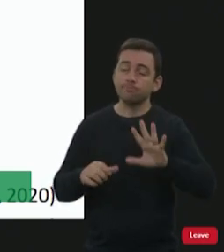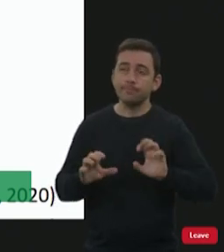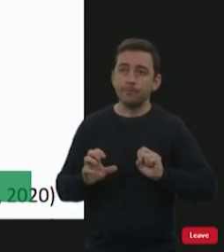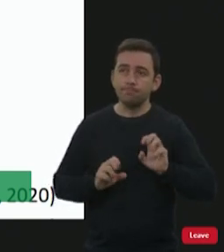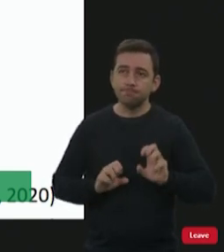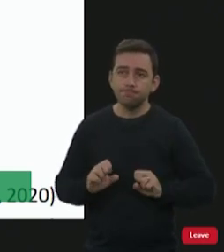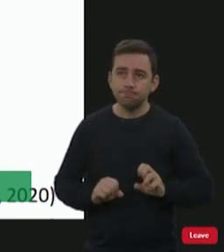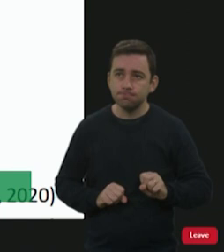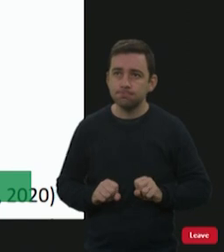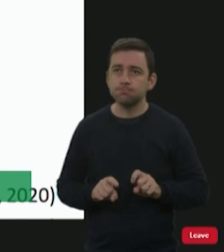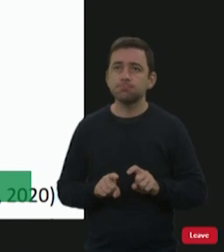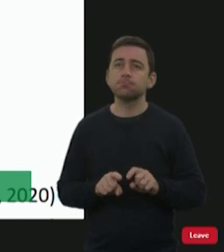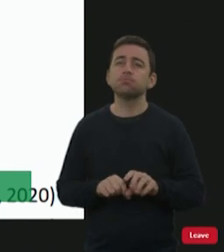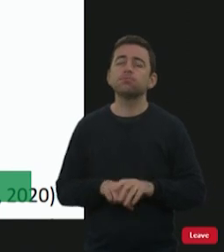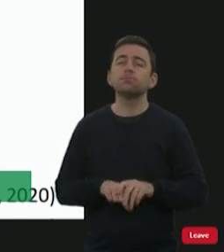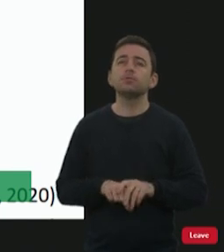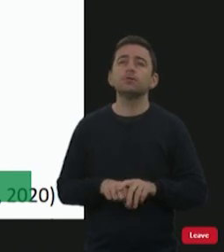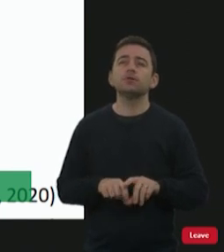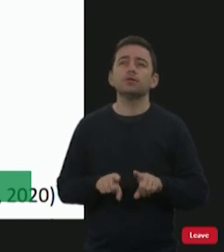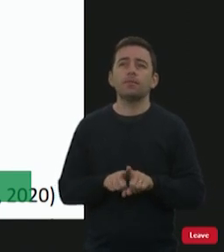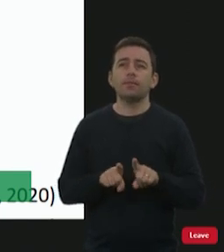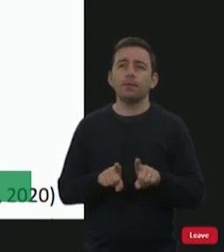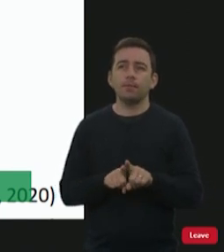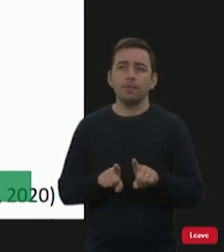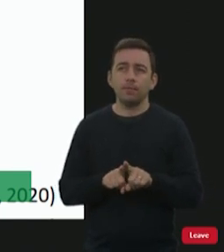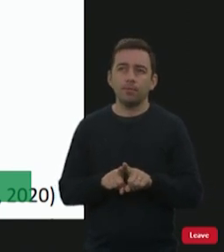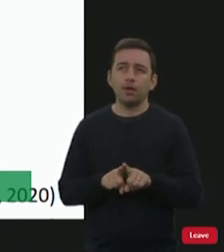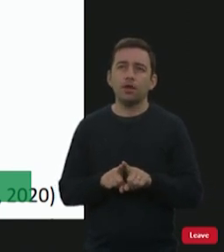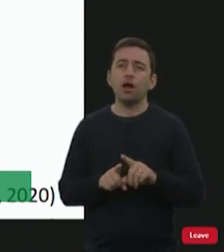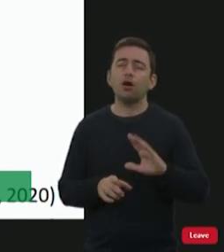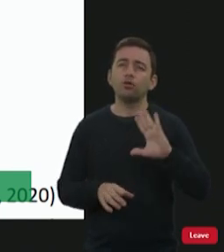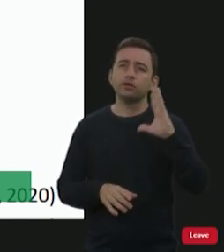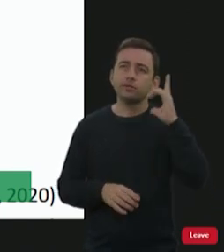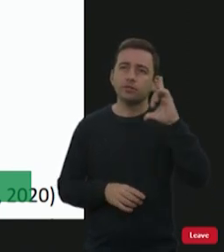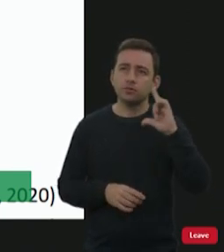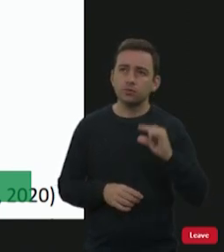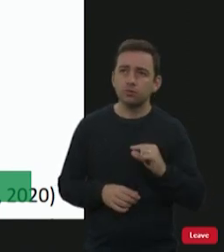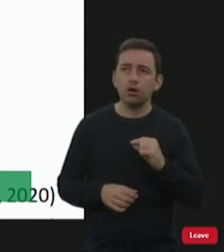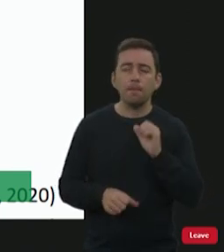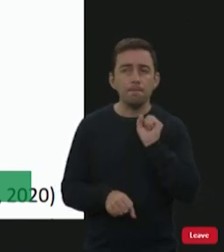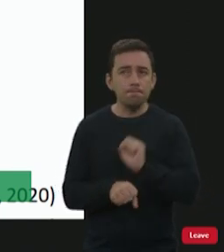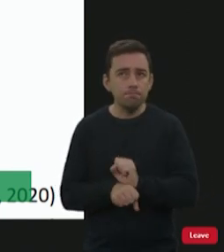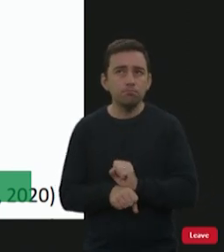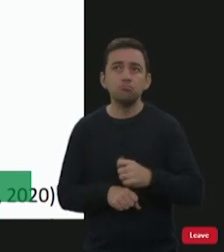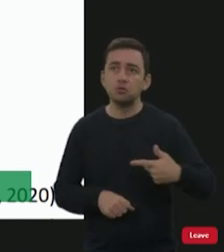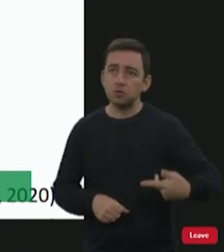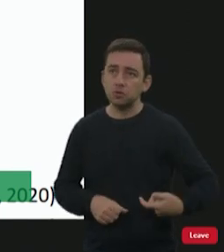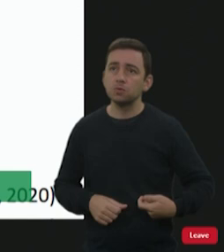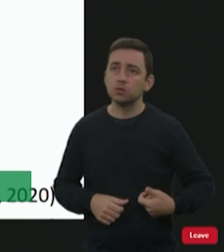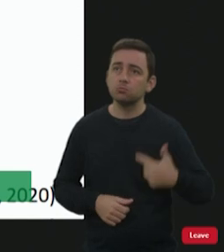sensibilidade e secreção da insulina, muito ocorre redução e até mesmo suspensão da insulina,